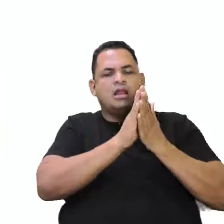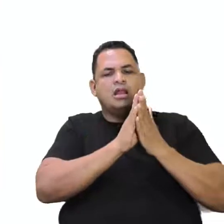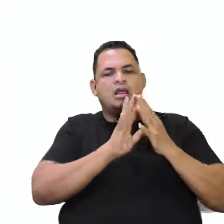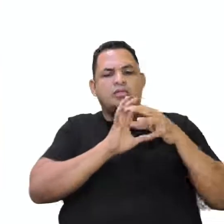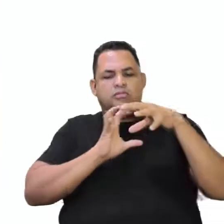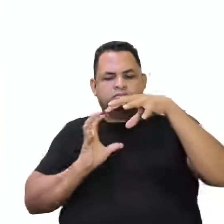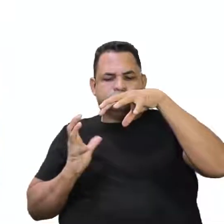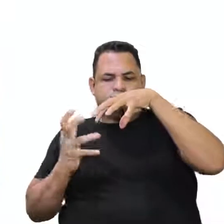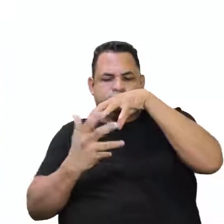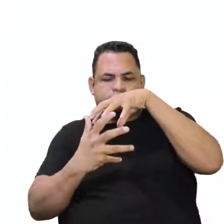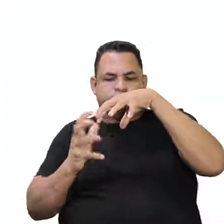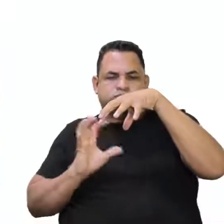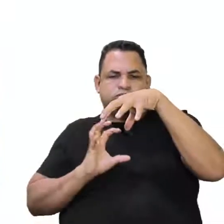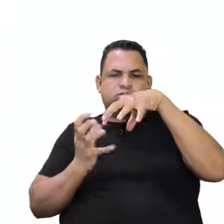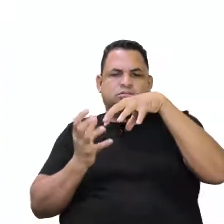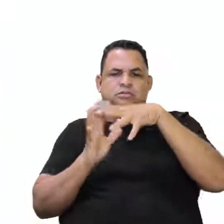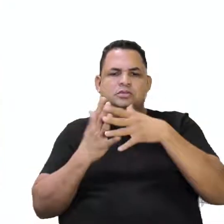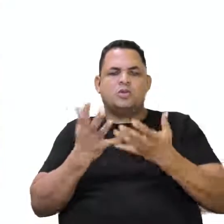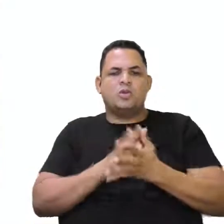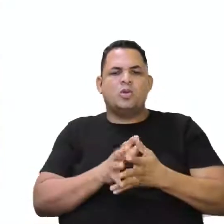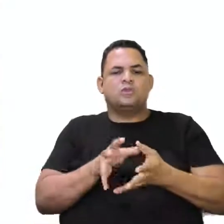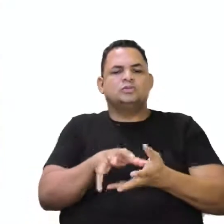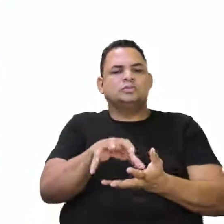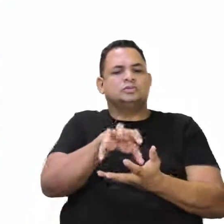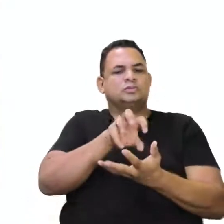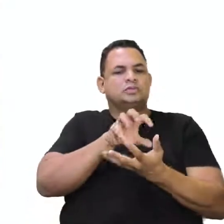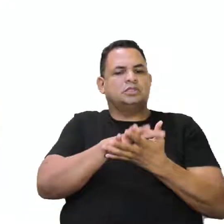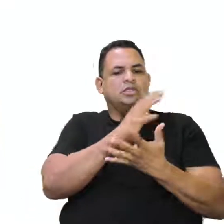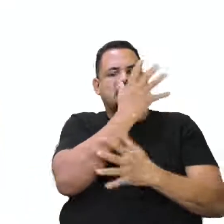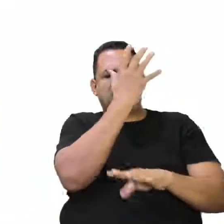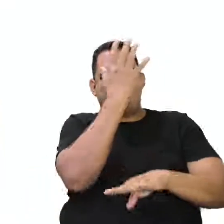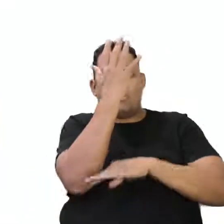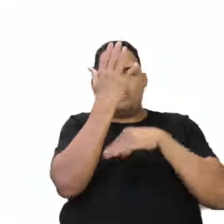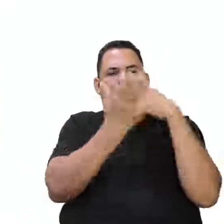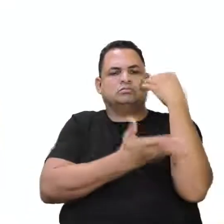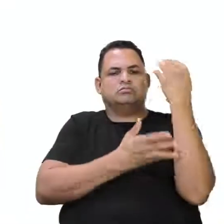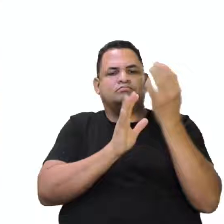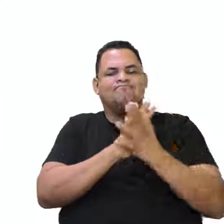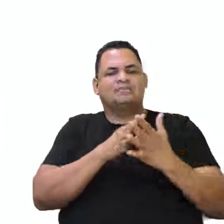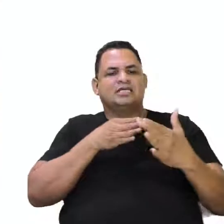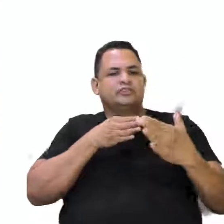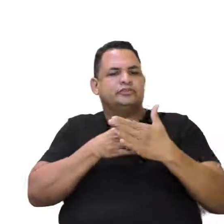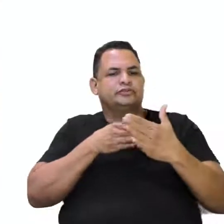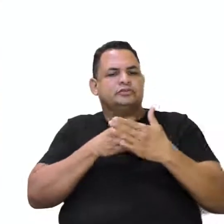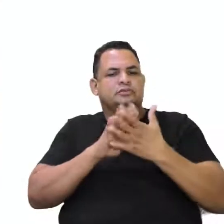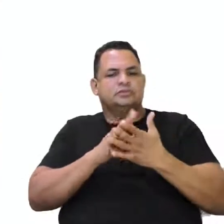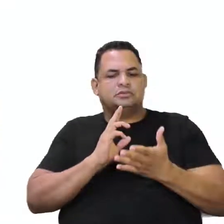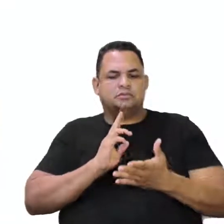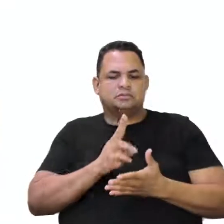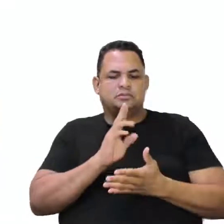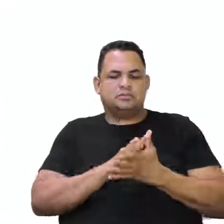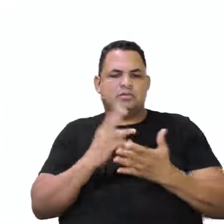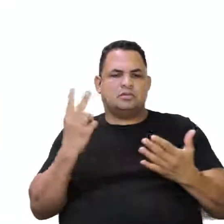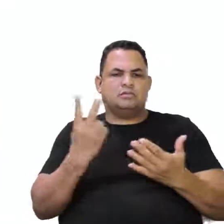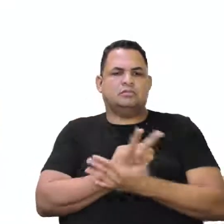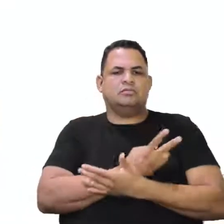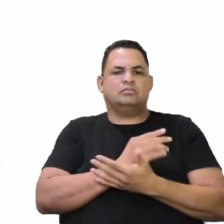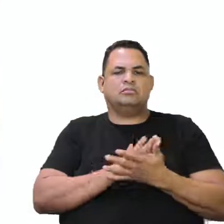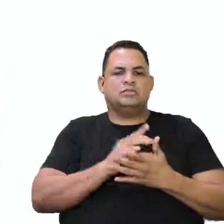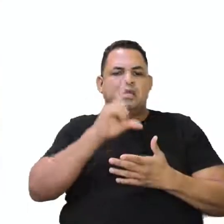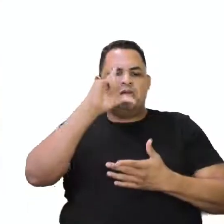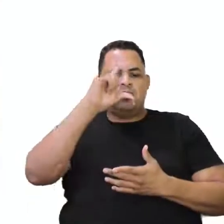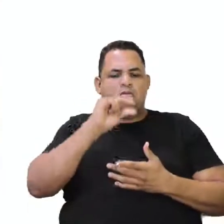para os continentes. Quando você retira essa vegetação, você está impedindo que esse processo aconteça. Então, vai ser